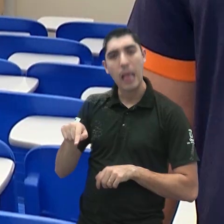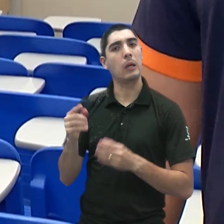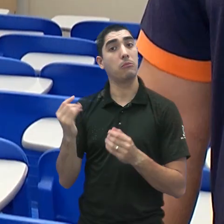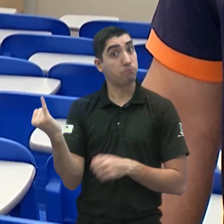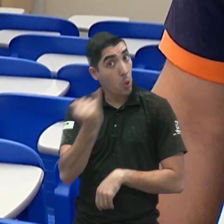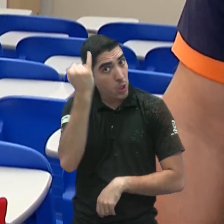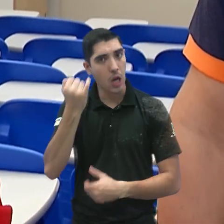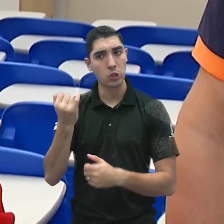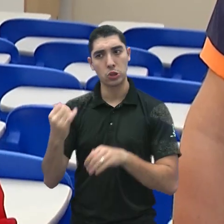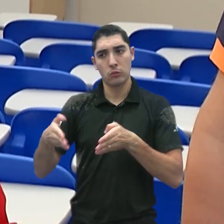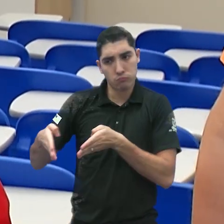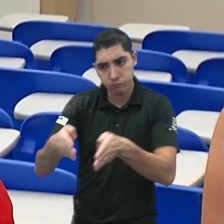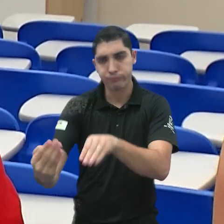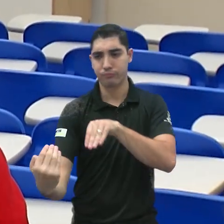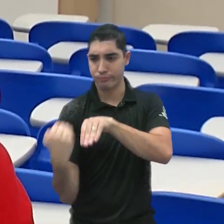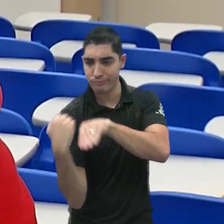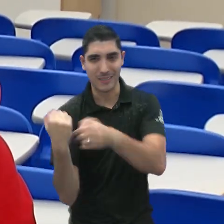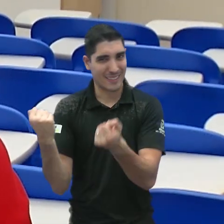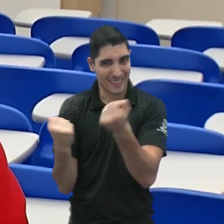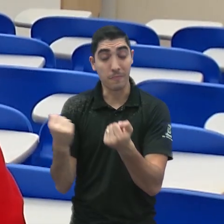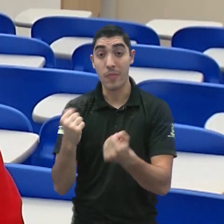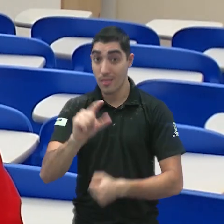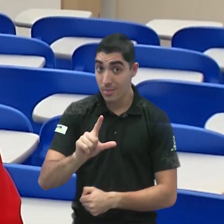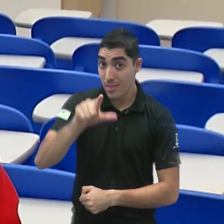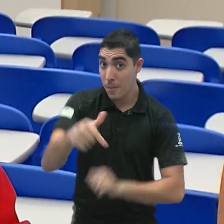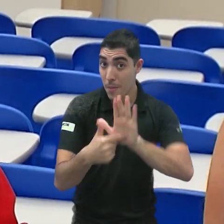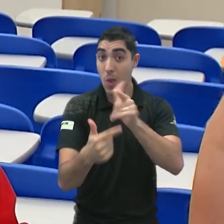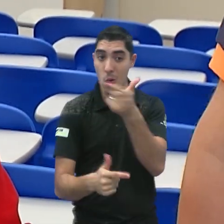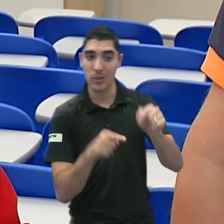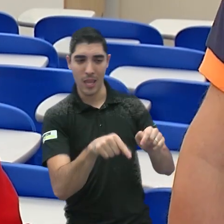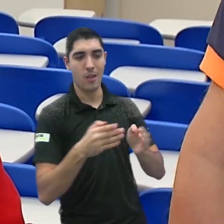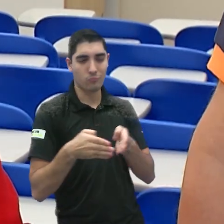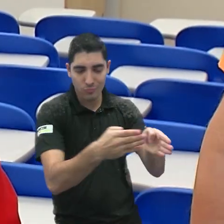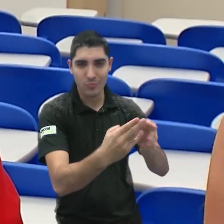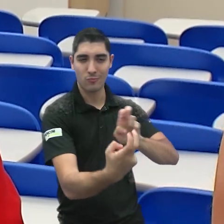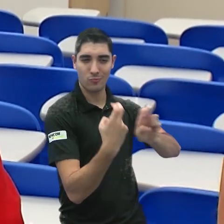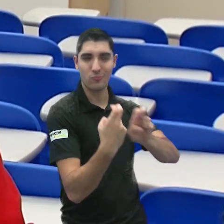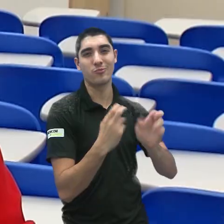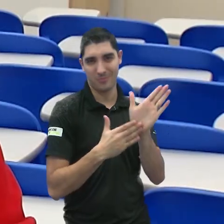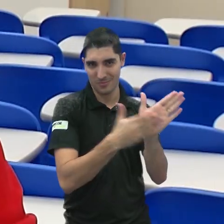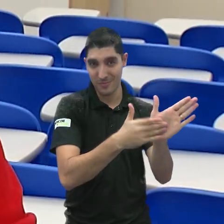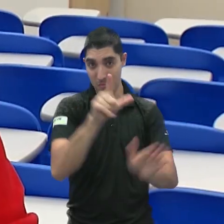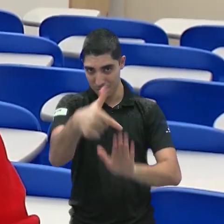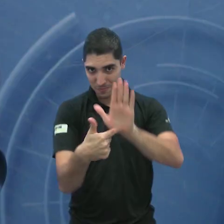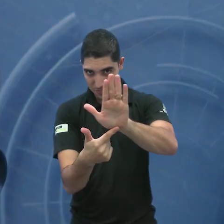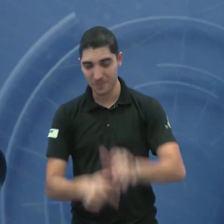muito importantes para o nosso país, E já eu volto para falar de ferrovias. Volto com você aí no estúdio. Até